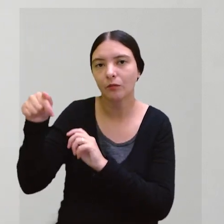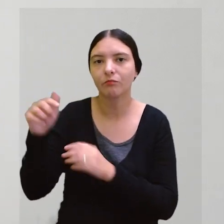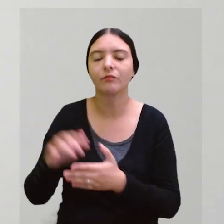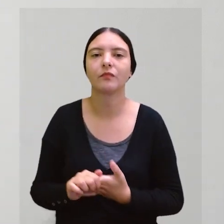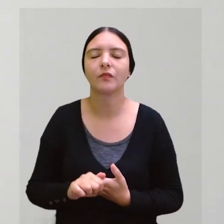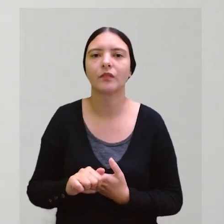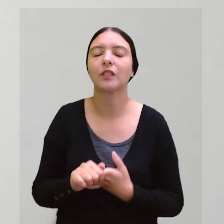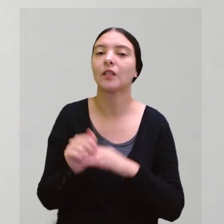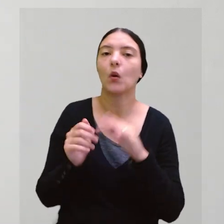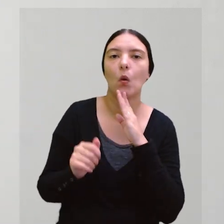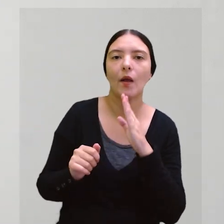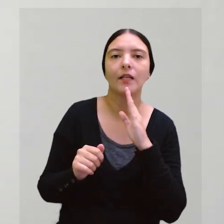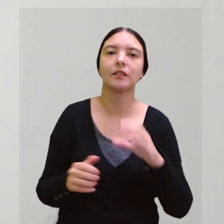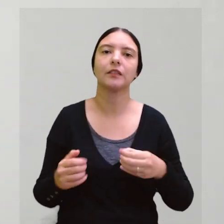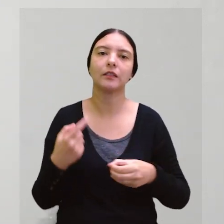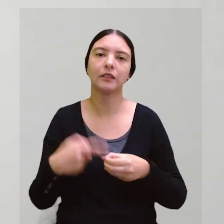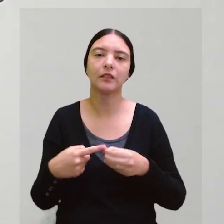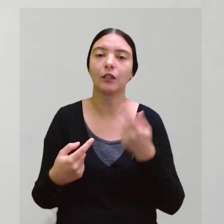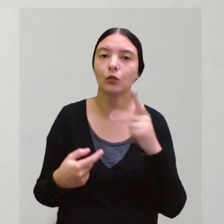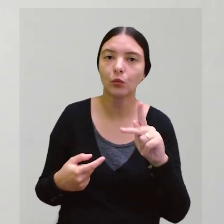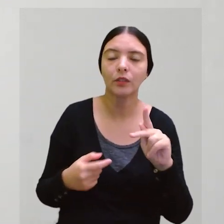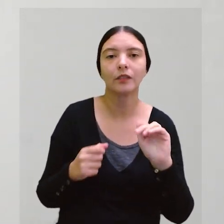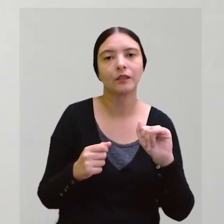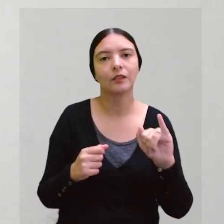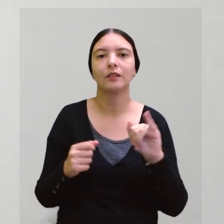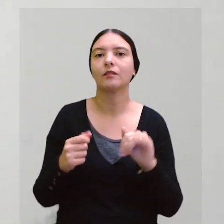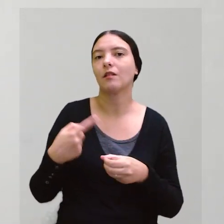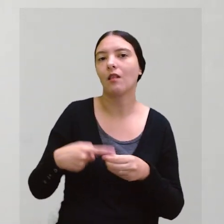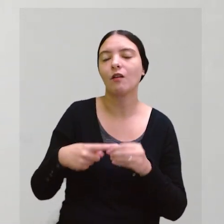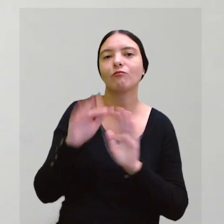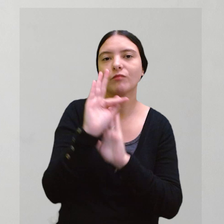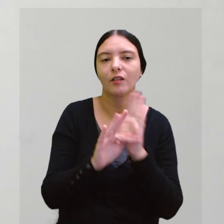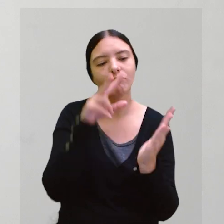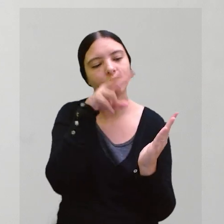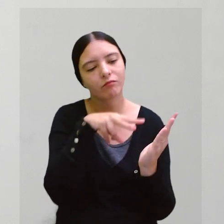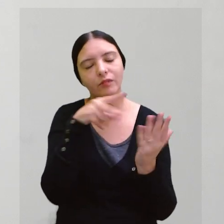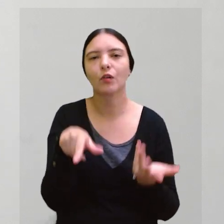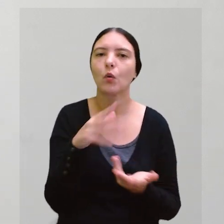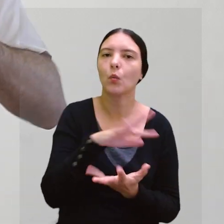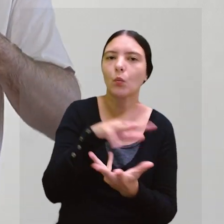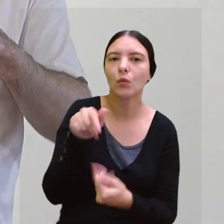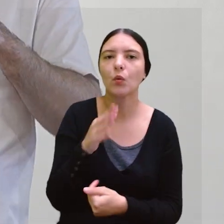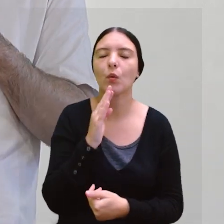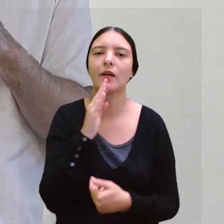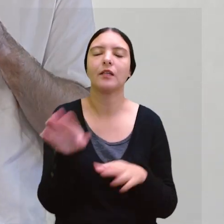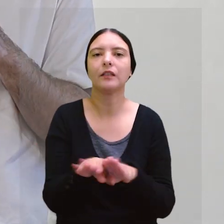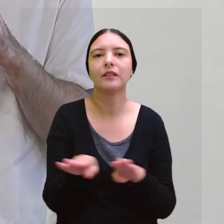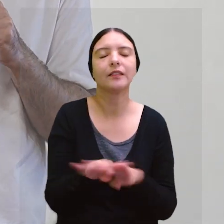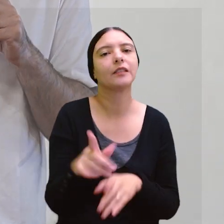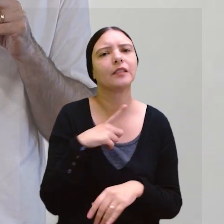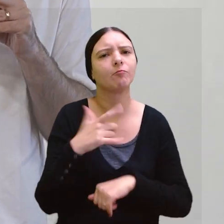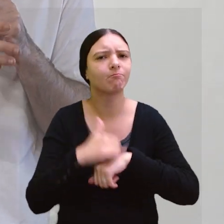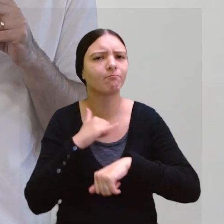melhor o mundo hoje. Você conhece Carangola, por exemplo, lendo os textos sobre Carangola. Você conhece melhor